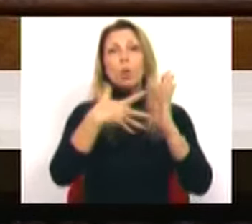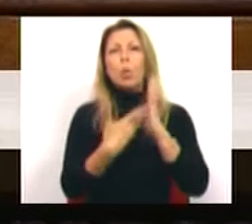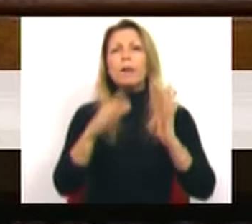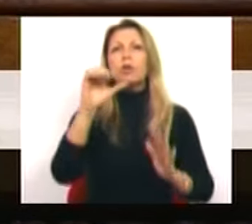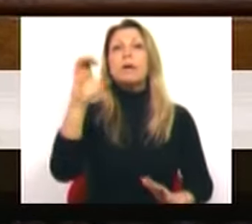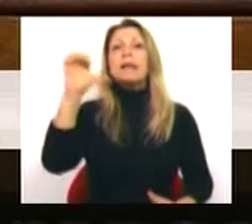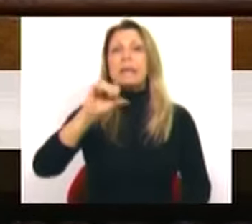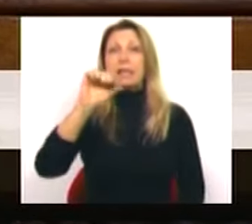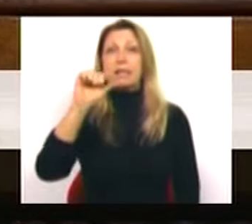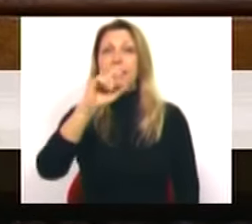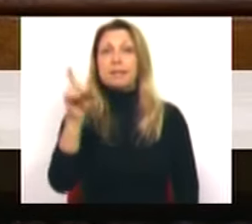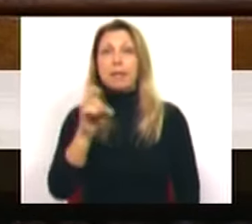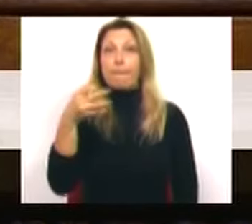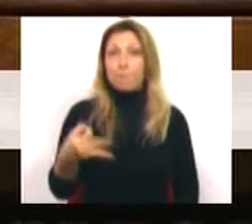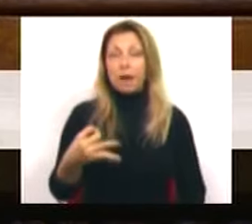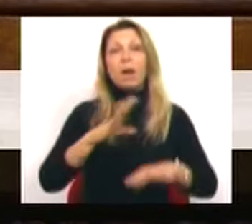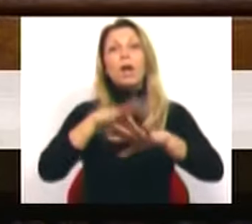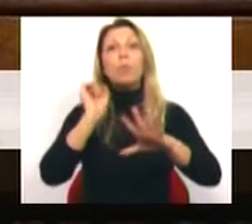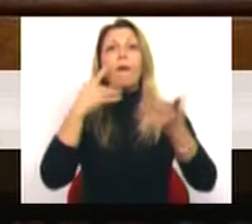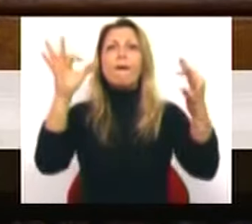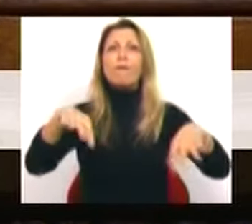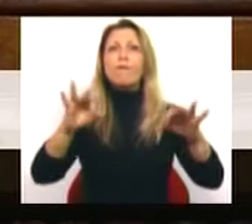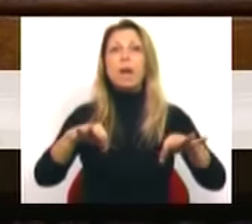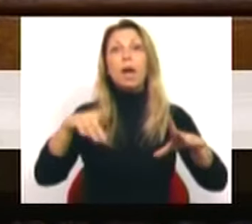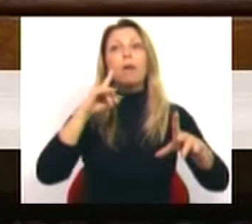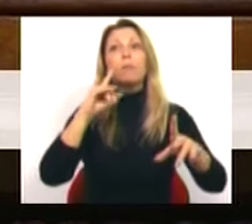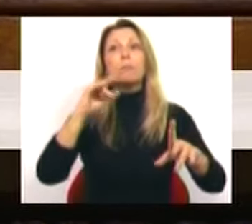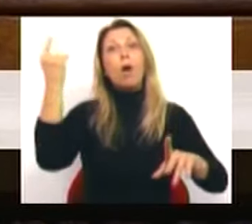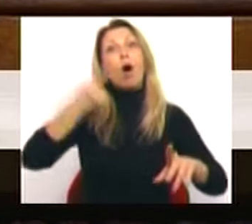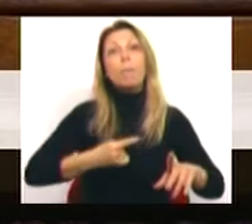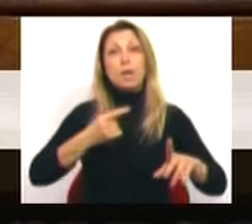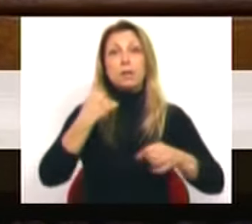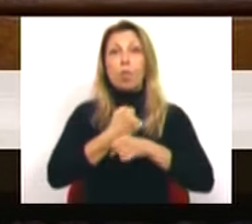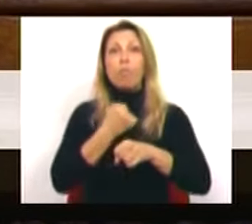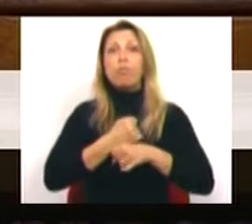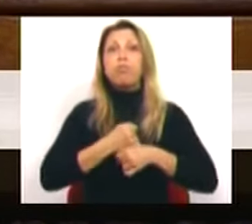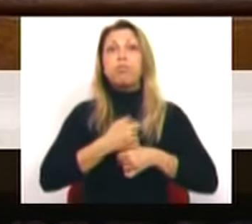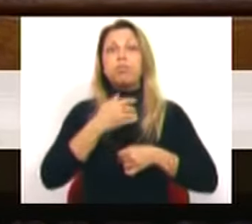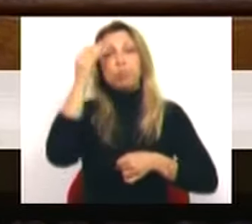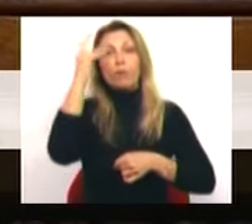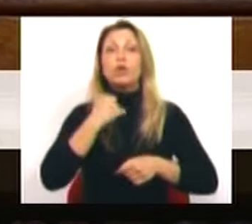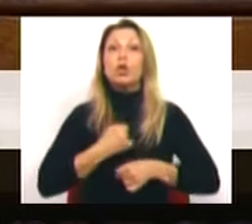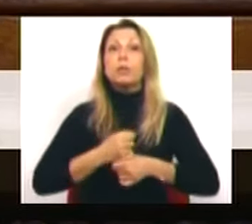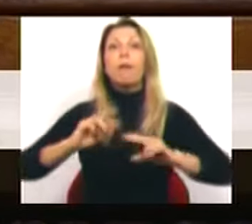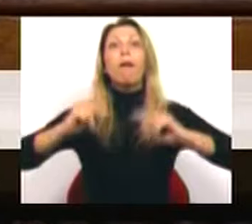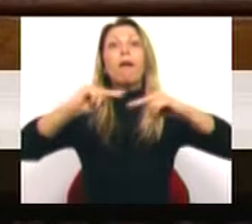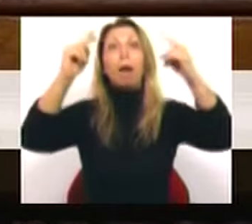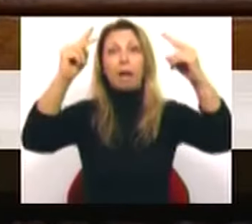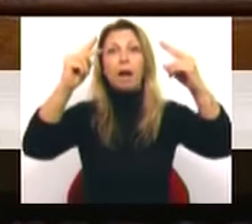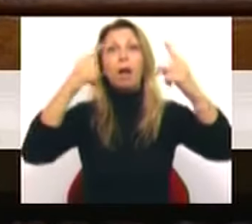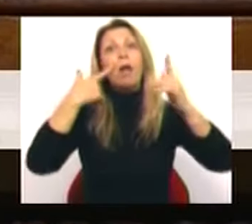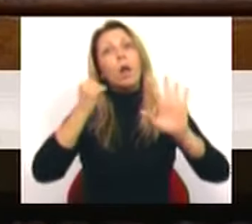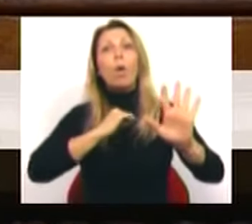pedagógica e pelo fim da obrigação dos docentes de carreira sem componente letiva serem opositores ao concurso